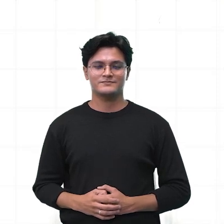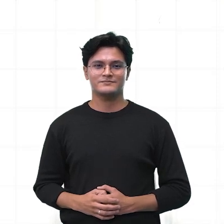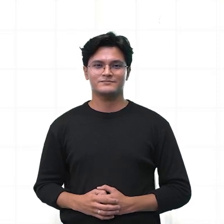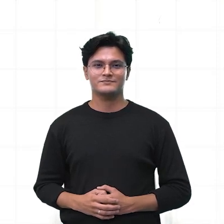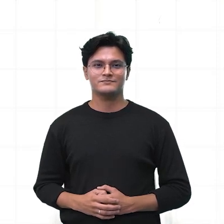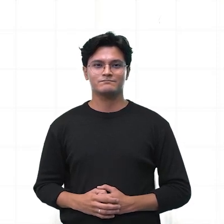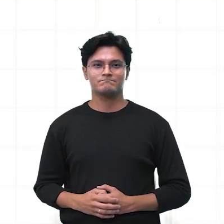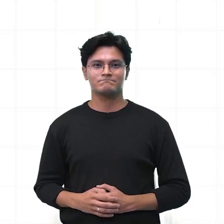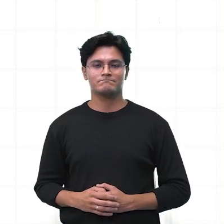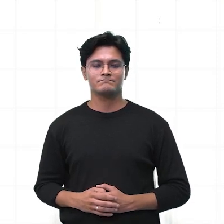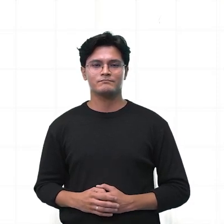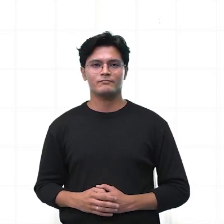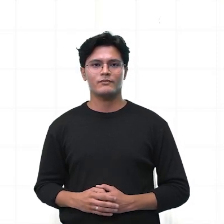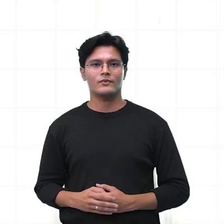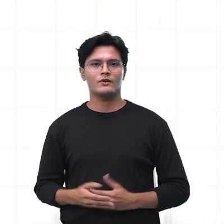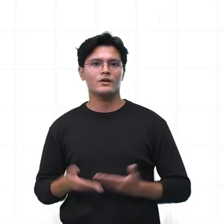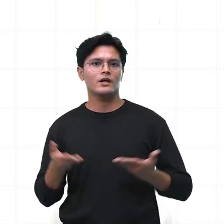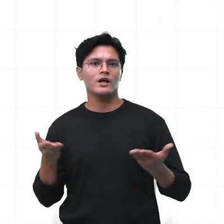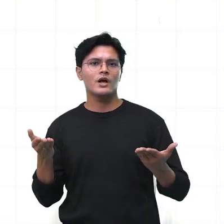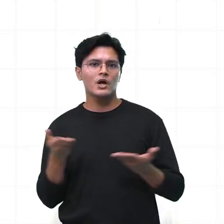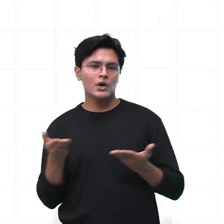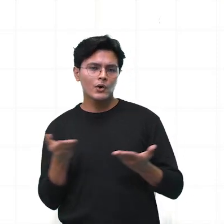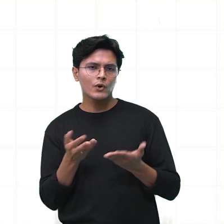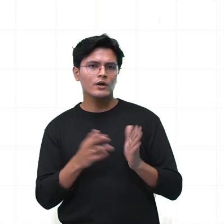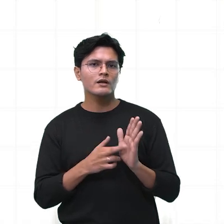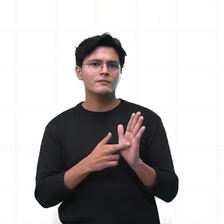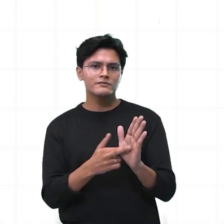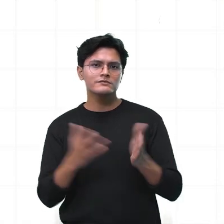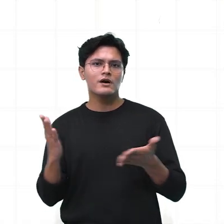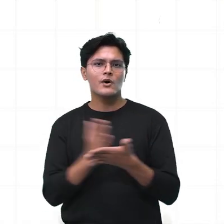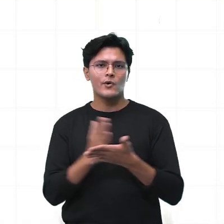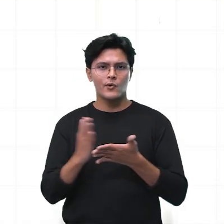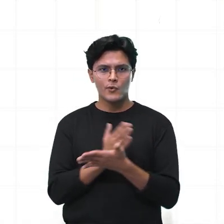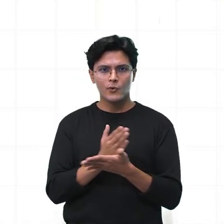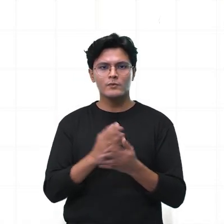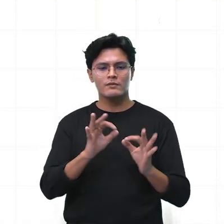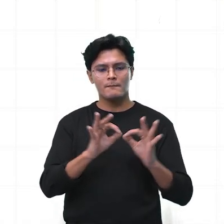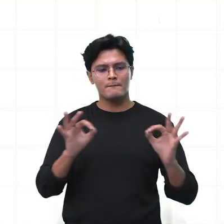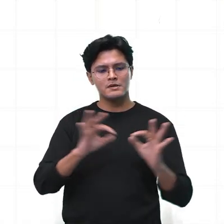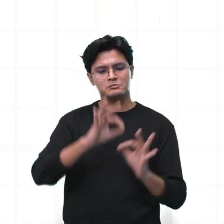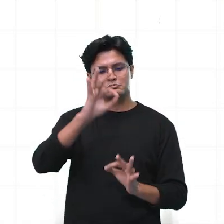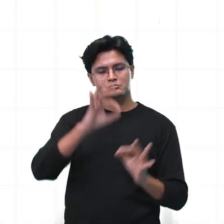Vamos representar algumas medidas algébricas.